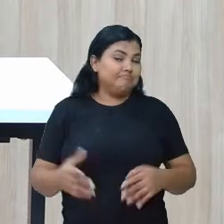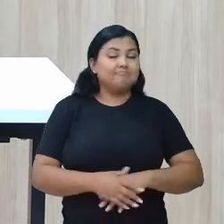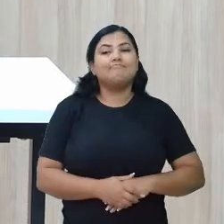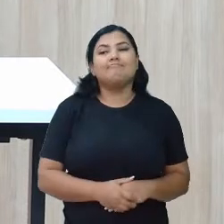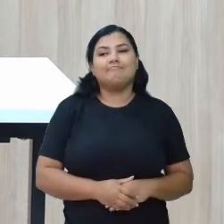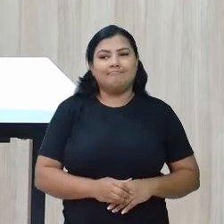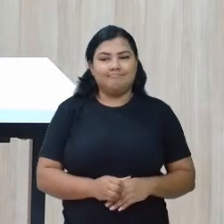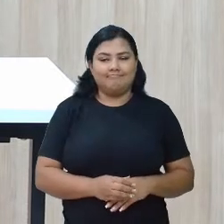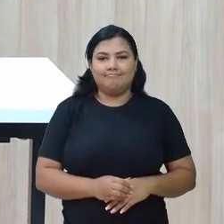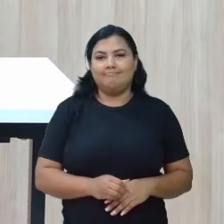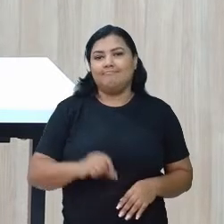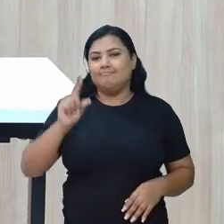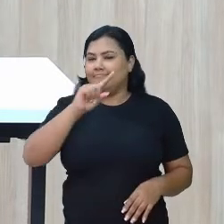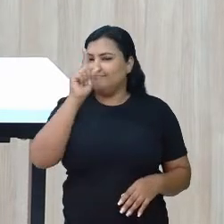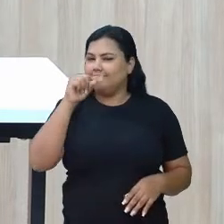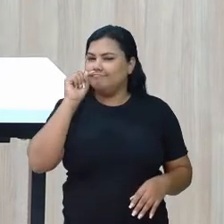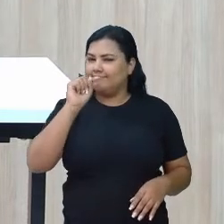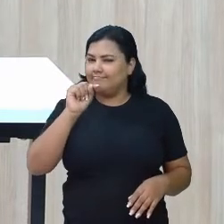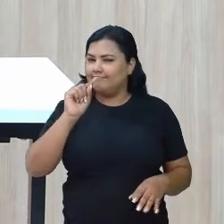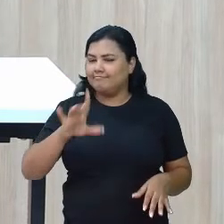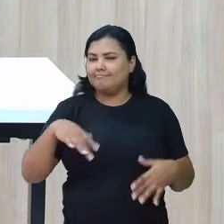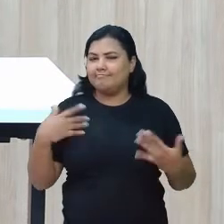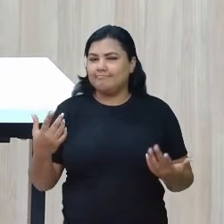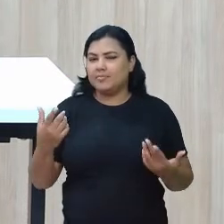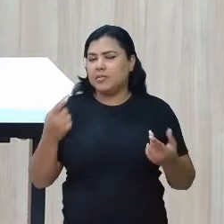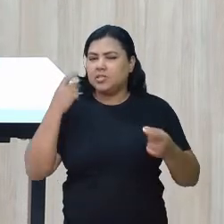certo? Esses outros símbolos, ao invés de a